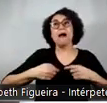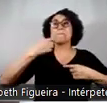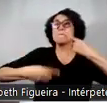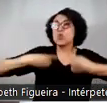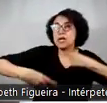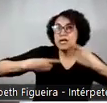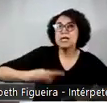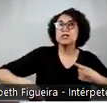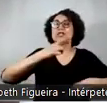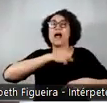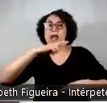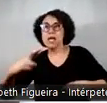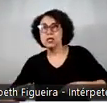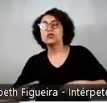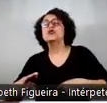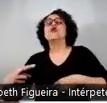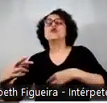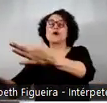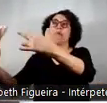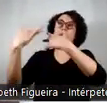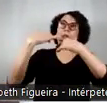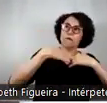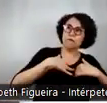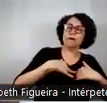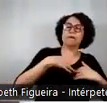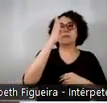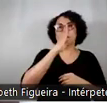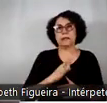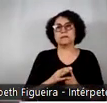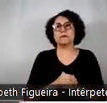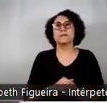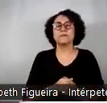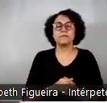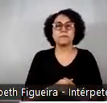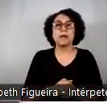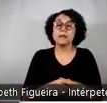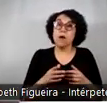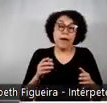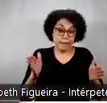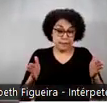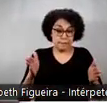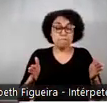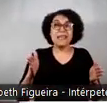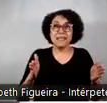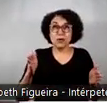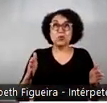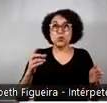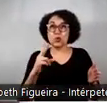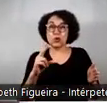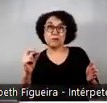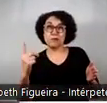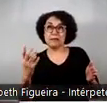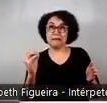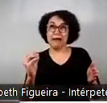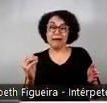Então, assim, a gente tem aí, né, esses fluxos, né, mais contemporâneos para o Brasil, né, desse recorte de 2010.